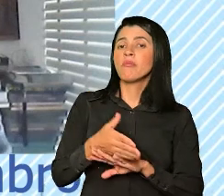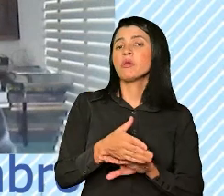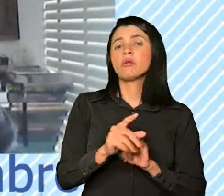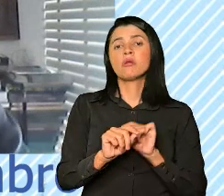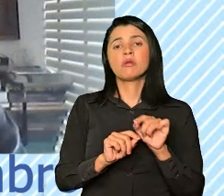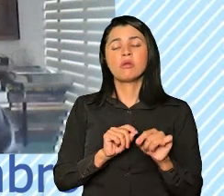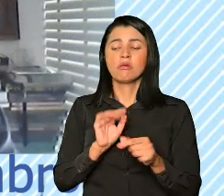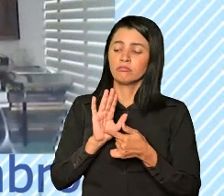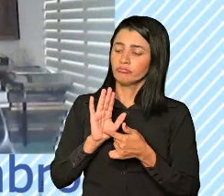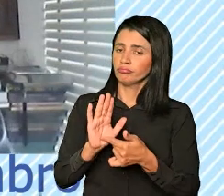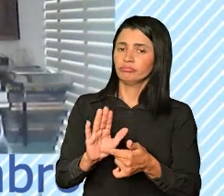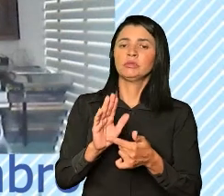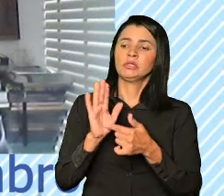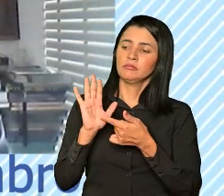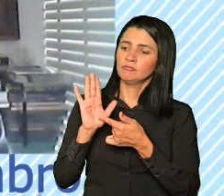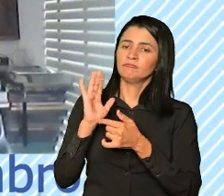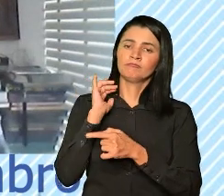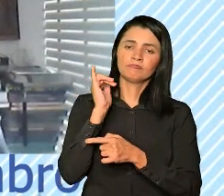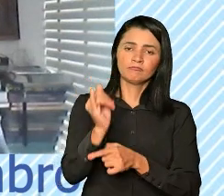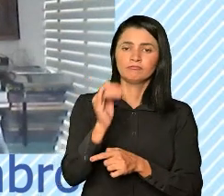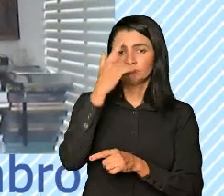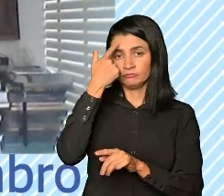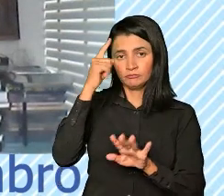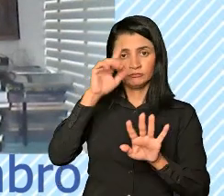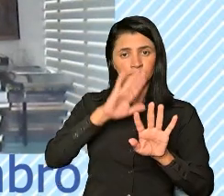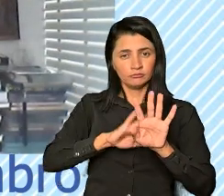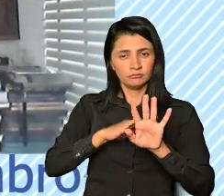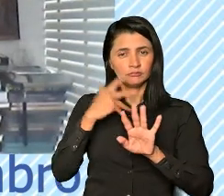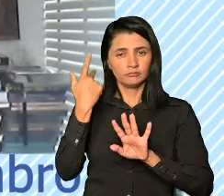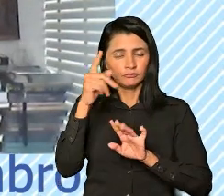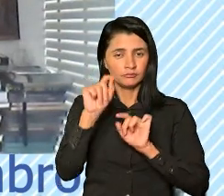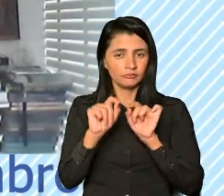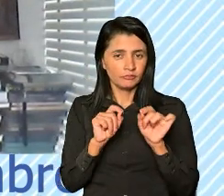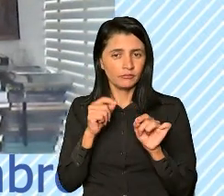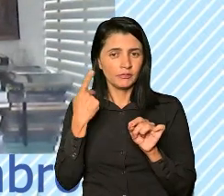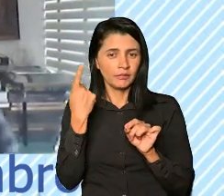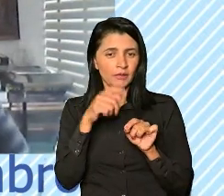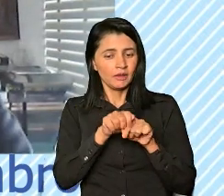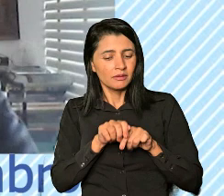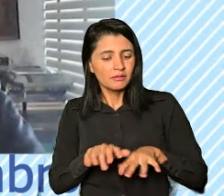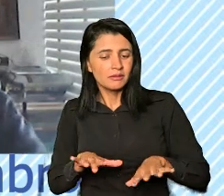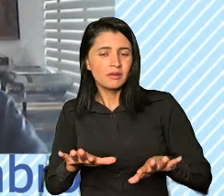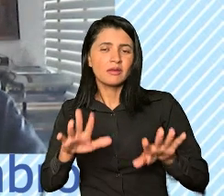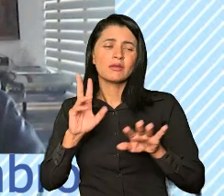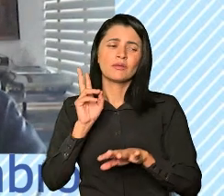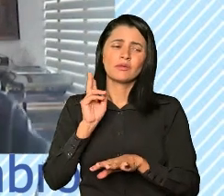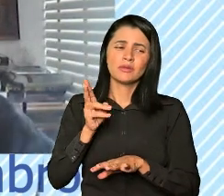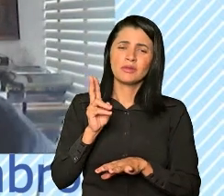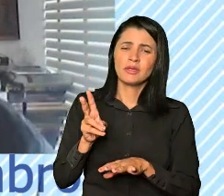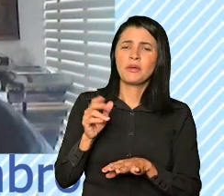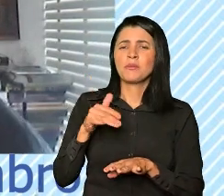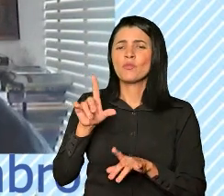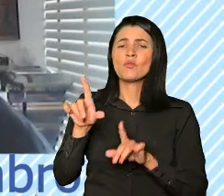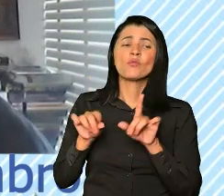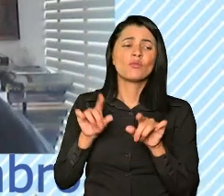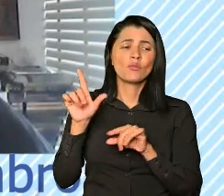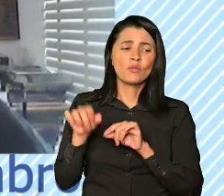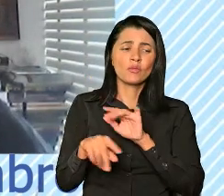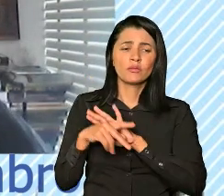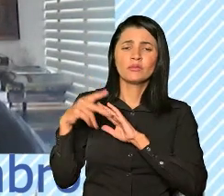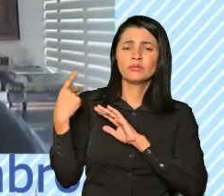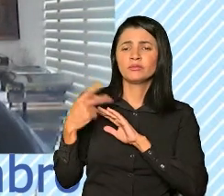então, ideologias ou espectros ideológicos que tendem a ser disseminados e a permanecer por uma escolha da